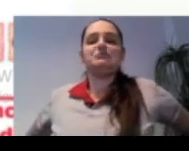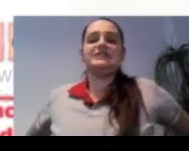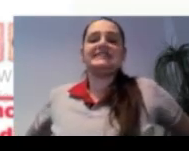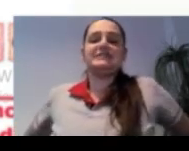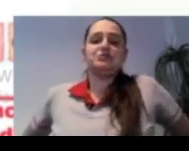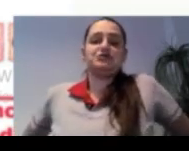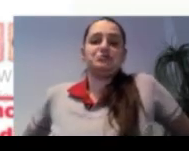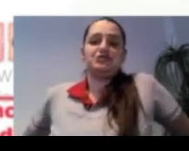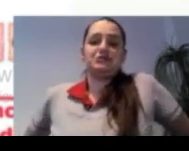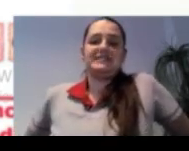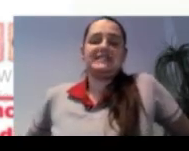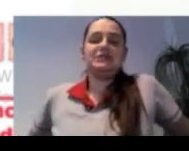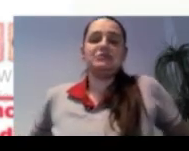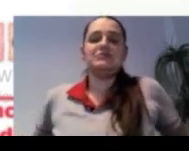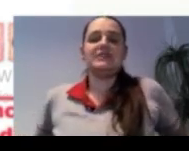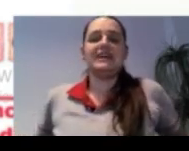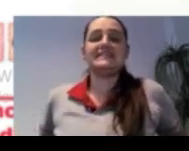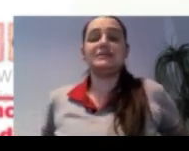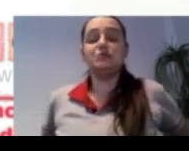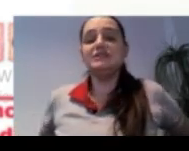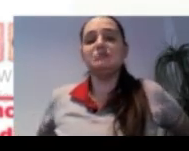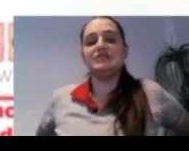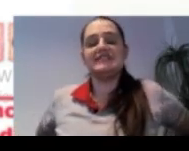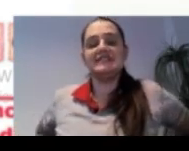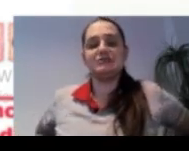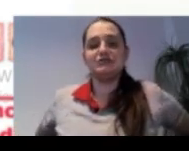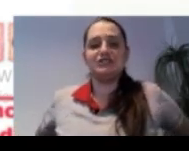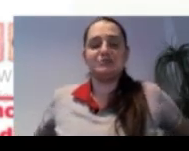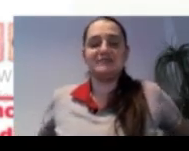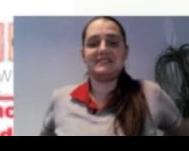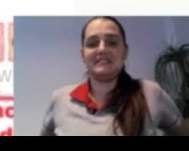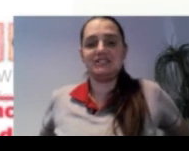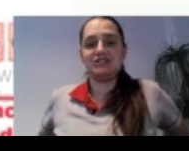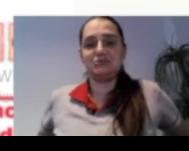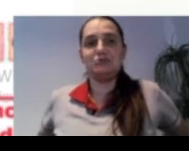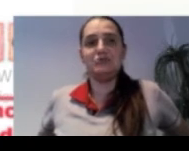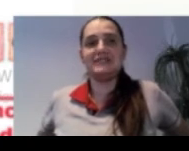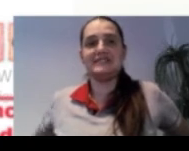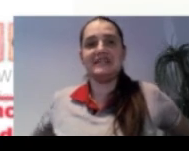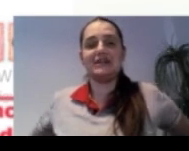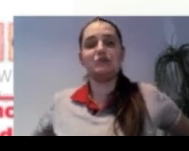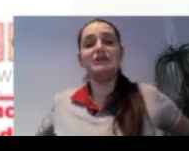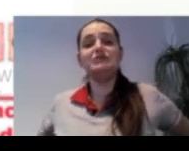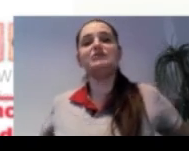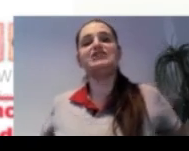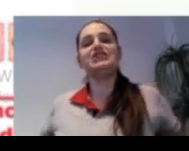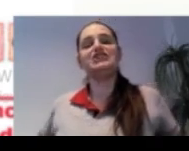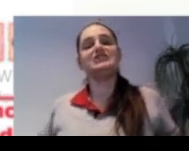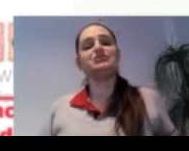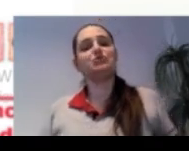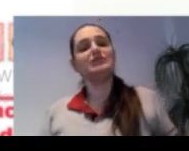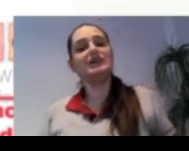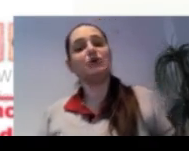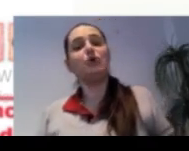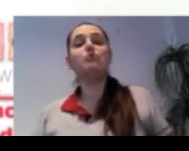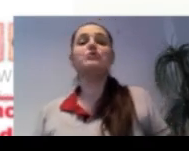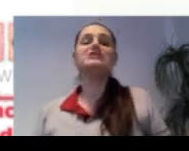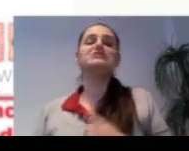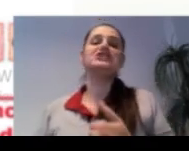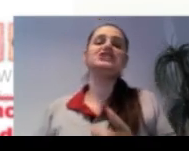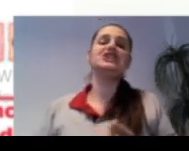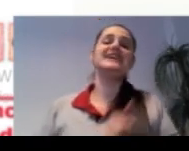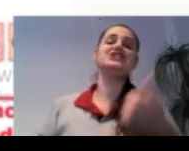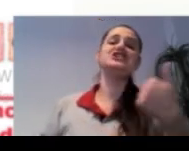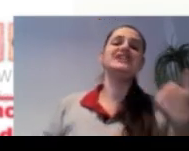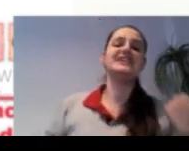além da mutação por substituição, a segunda mutação que eu disse para vocês que tinham duas é quando a gente adiciona ou